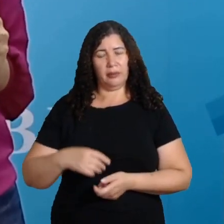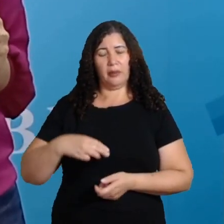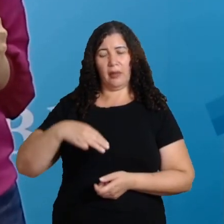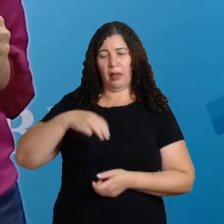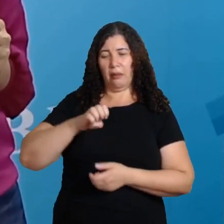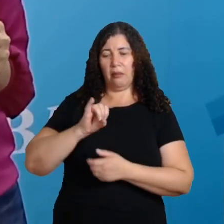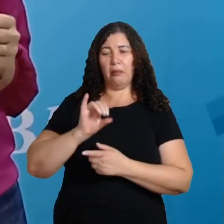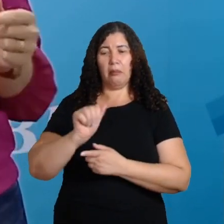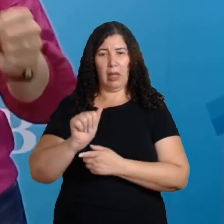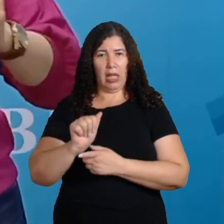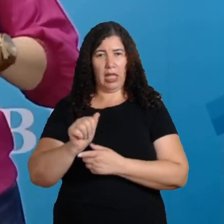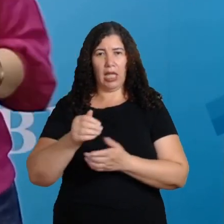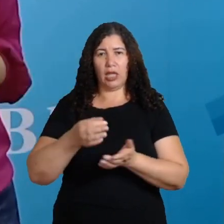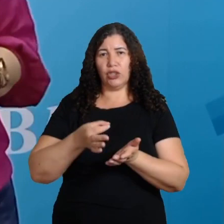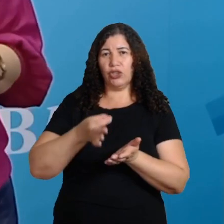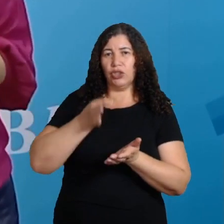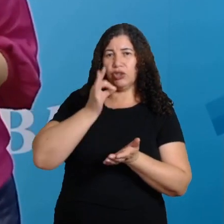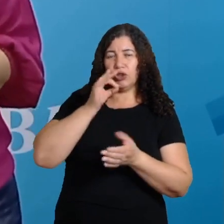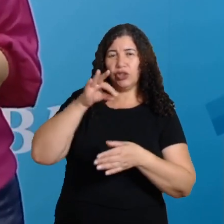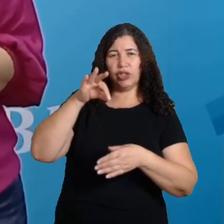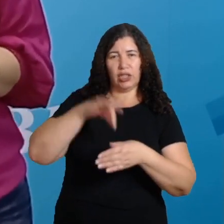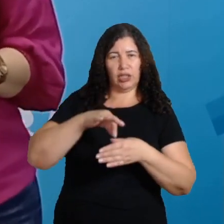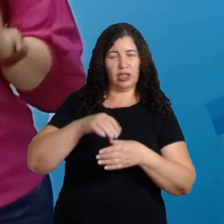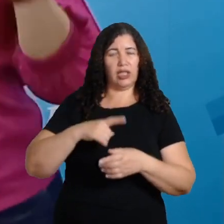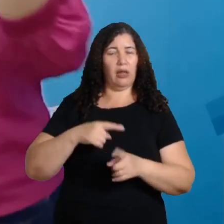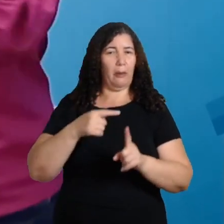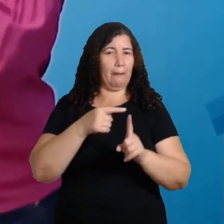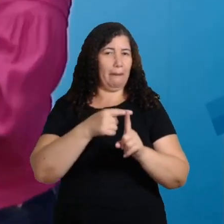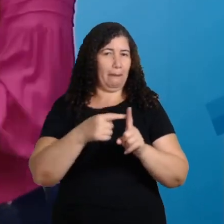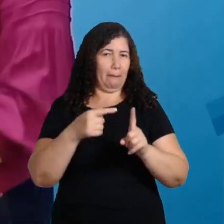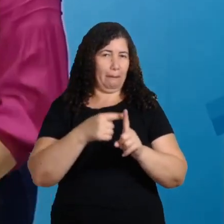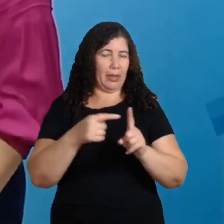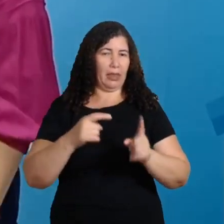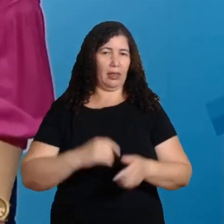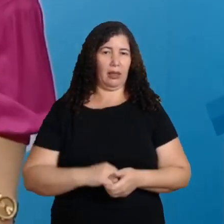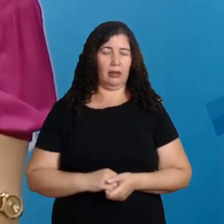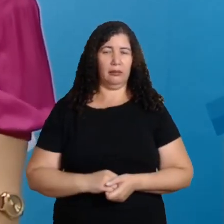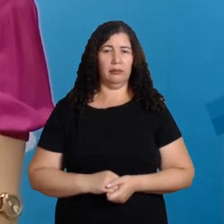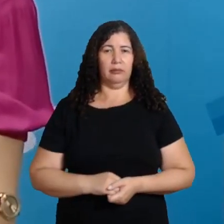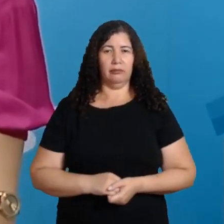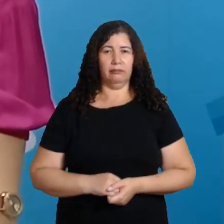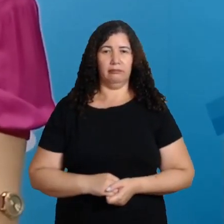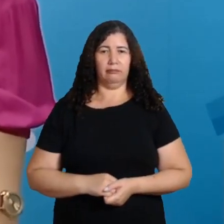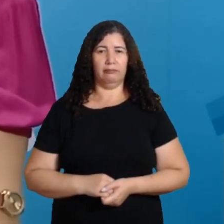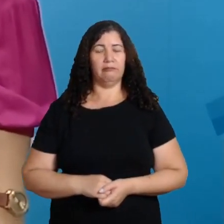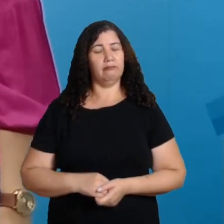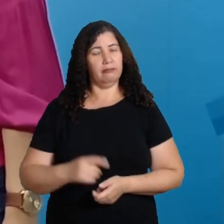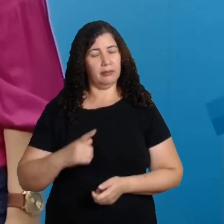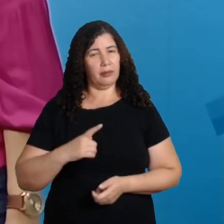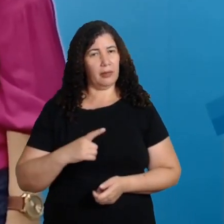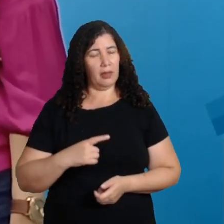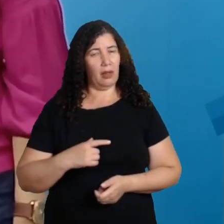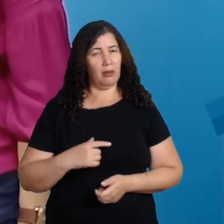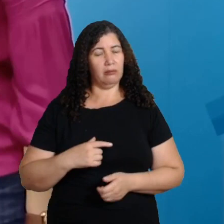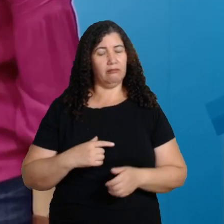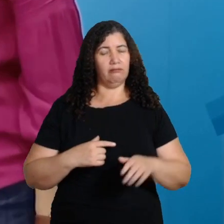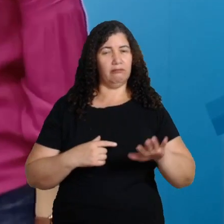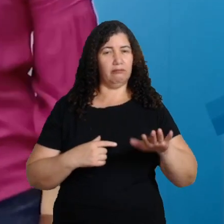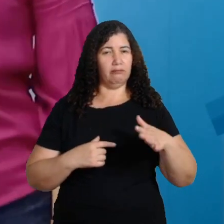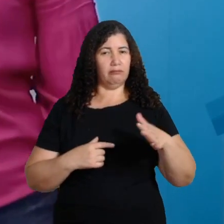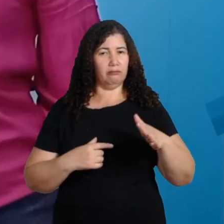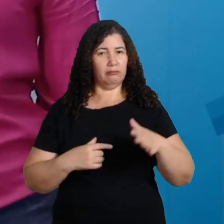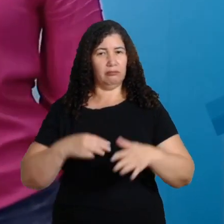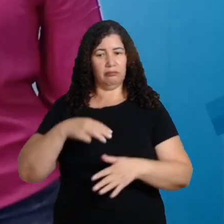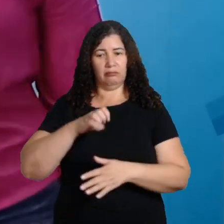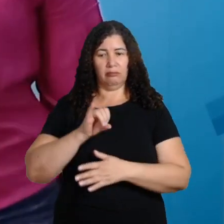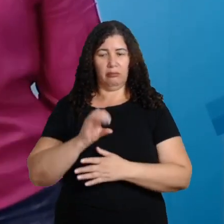meia xícara de chá equivalendo a metade. Então, meio nervosa, meio cansada,